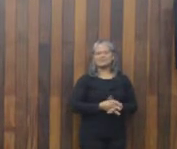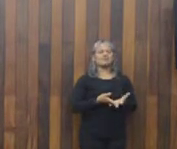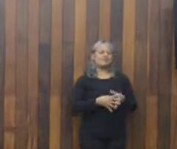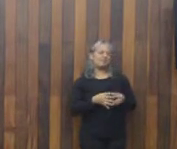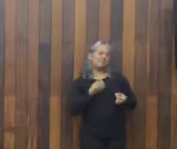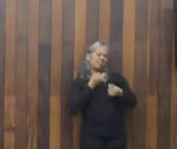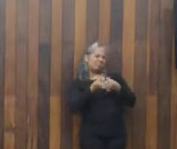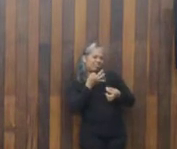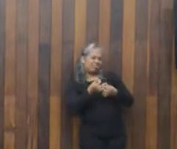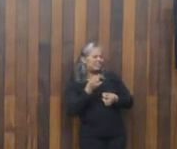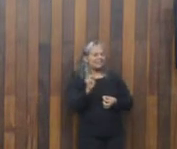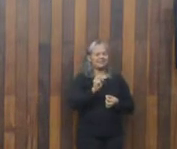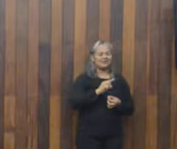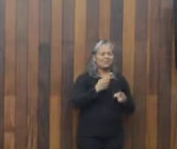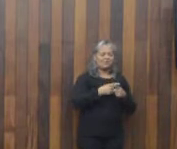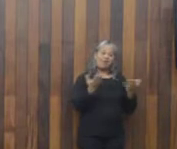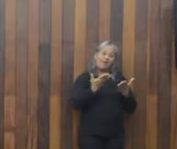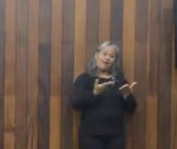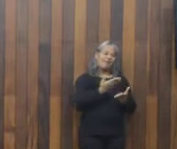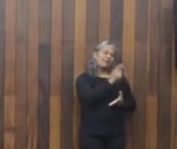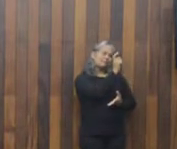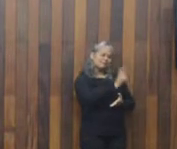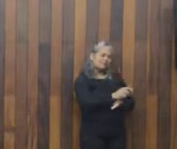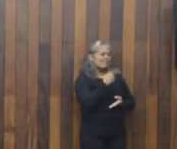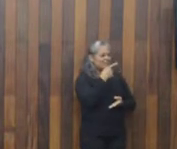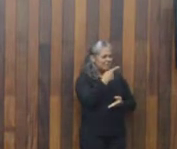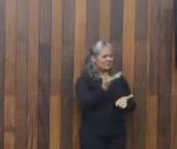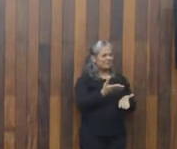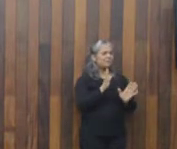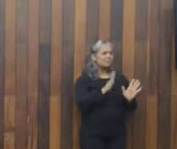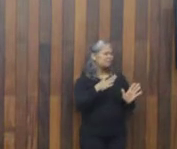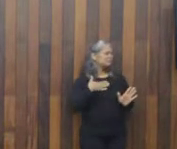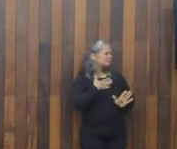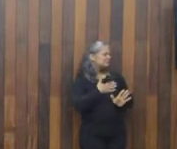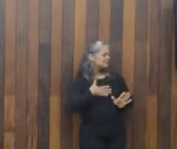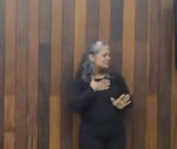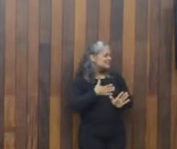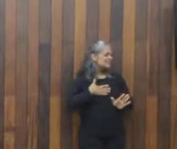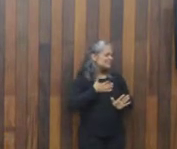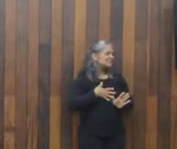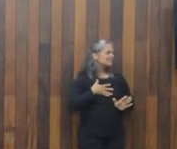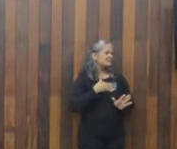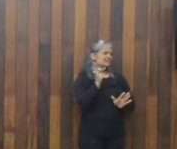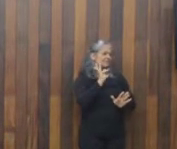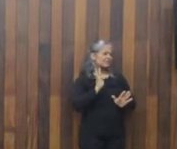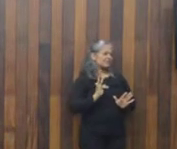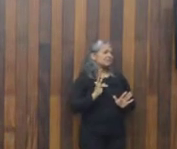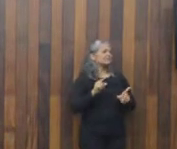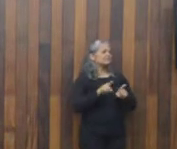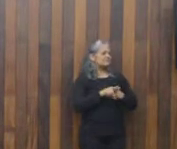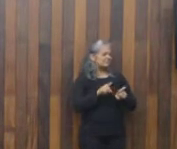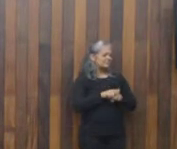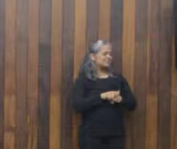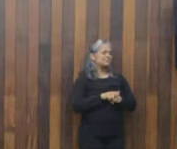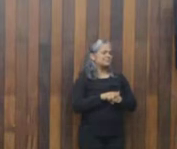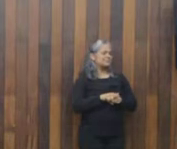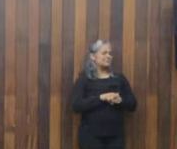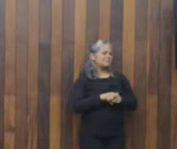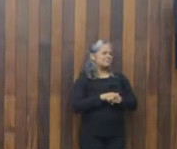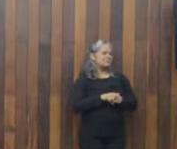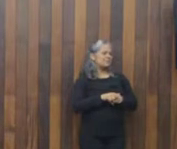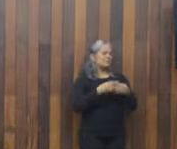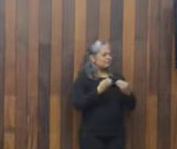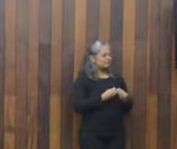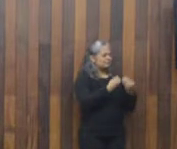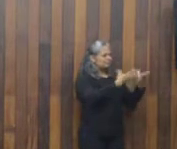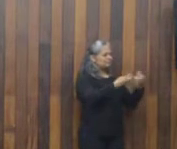de falar é sua, Patrícia. Mas é um prazer muito grande para mim e uma felicidade ímpar poder conceder